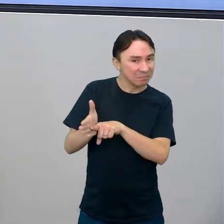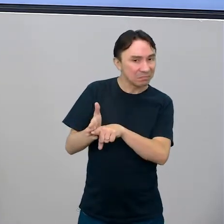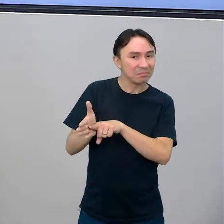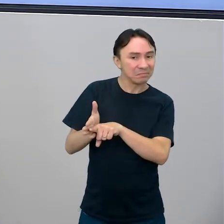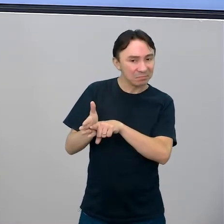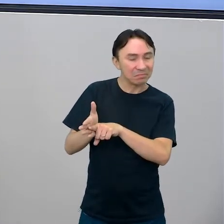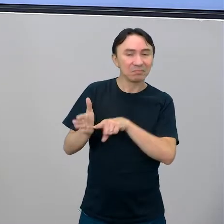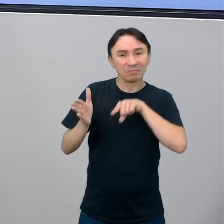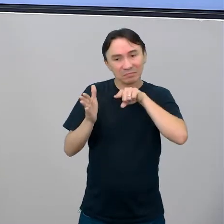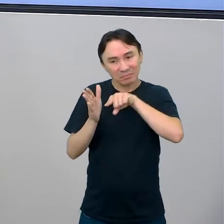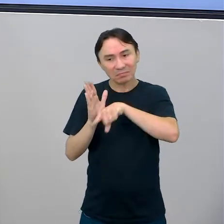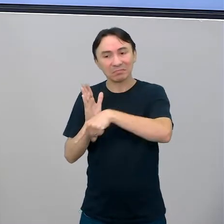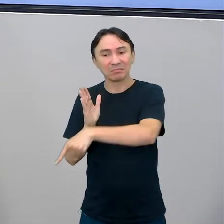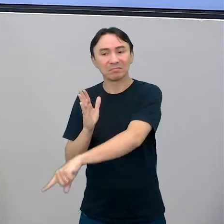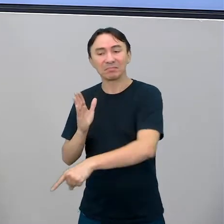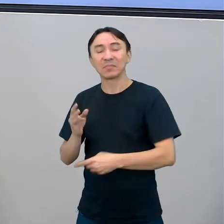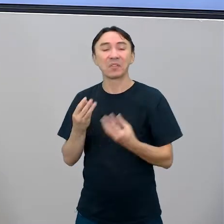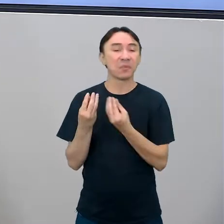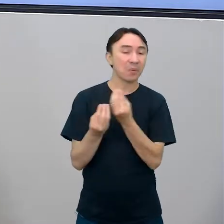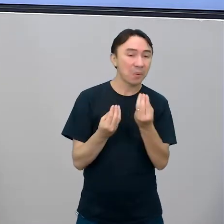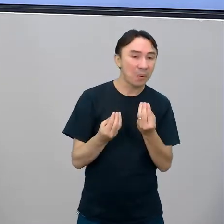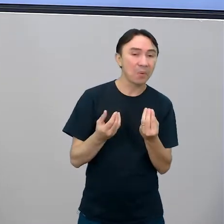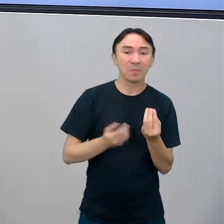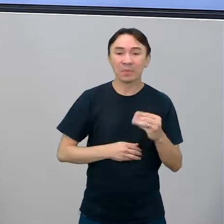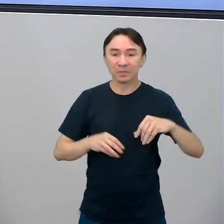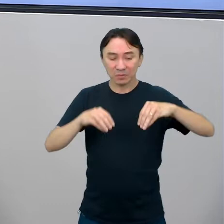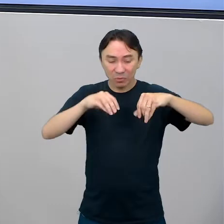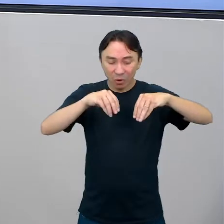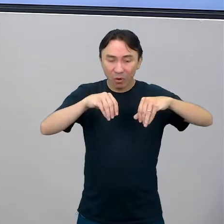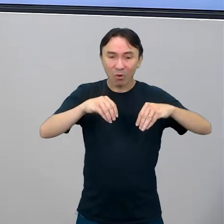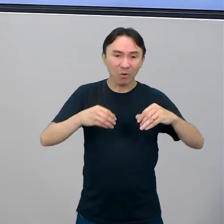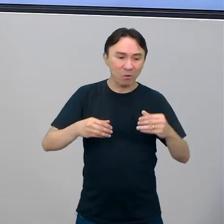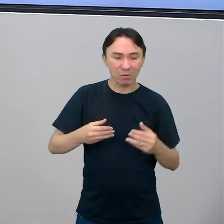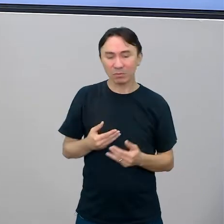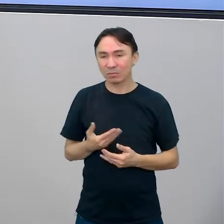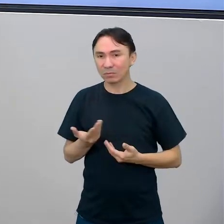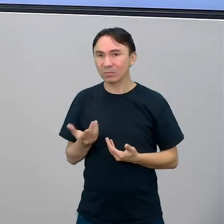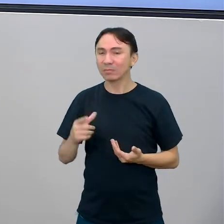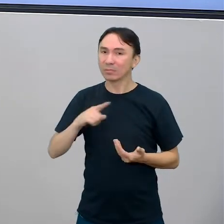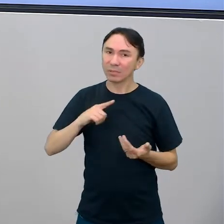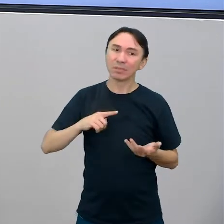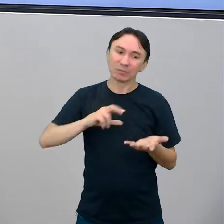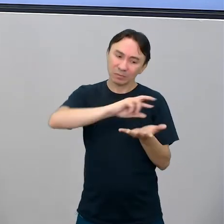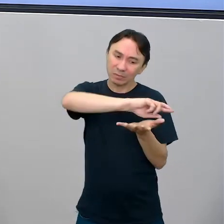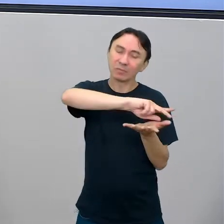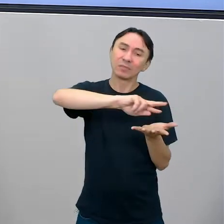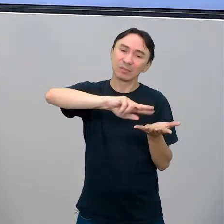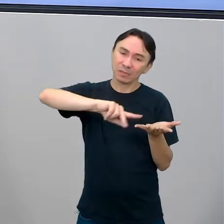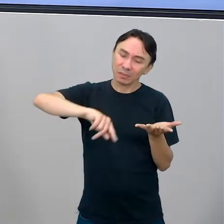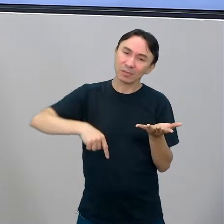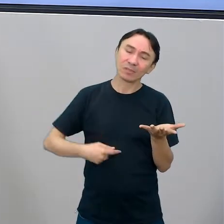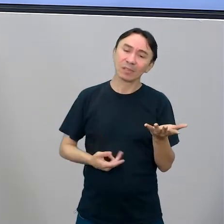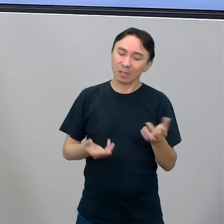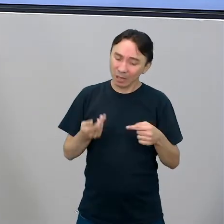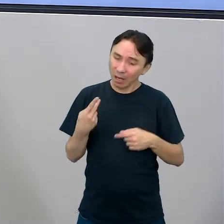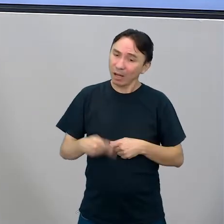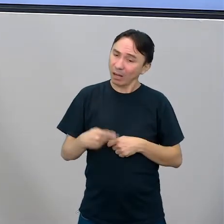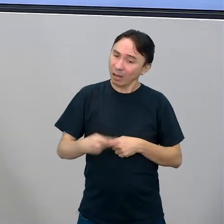essa questão dos solos, do estudo e da diversidade que a gente tem dentro do